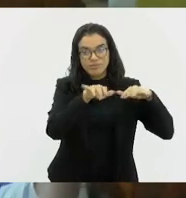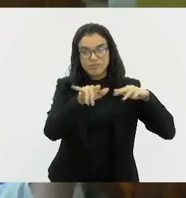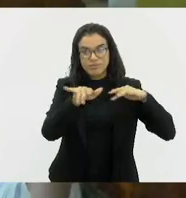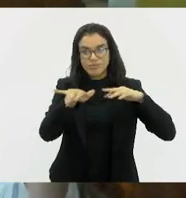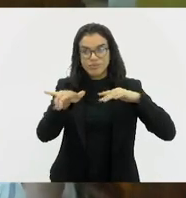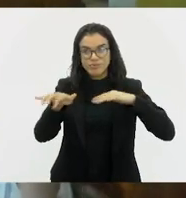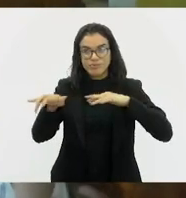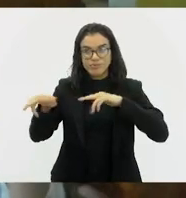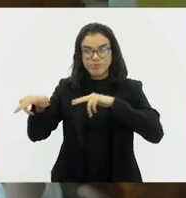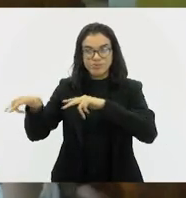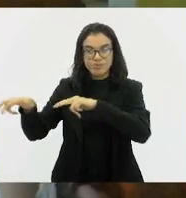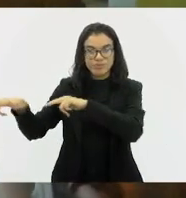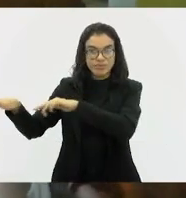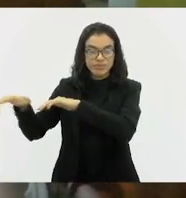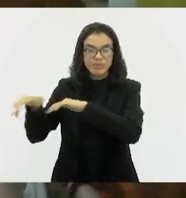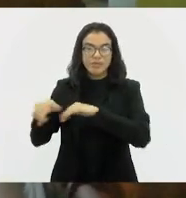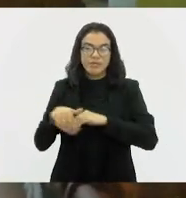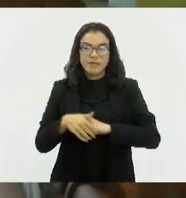favor.